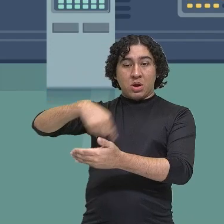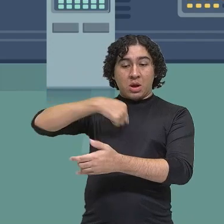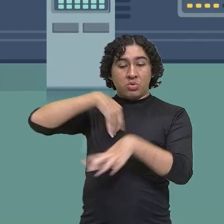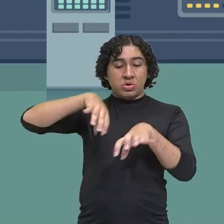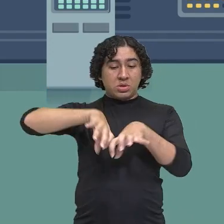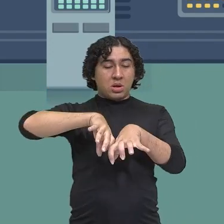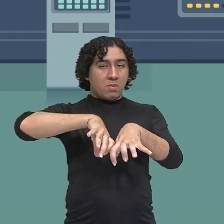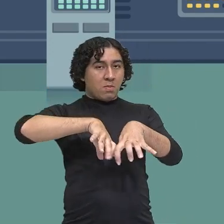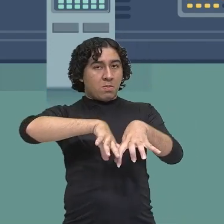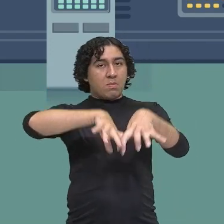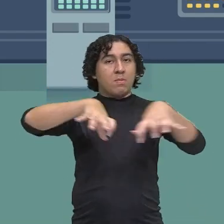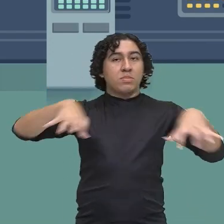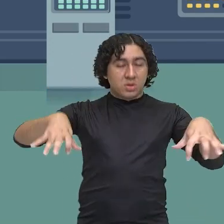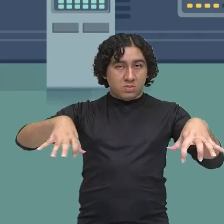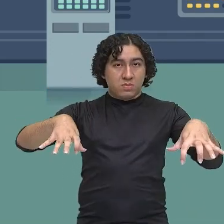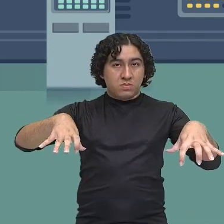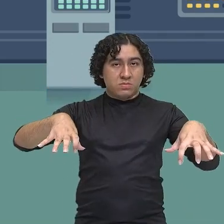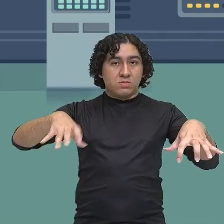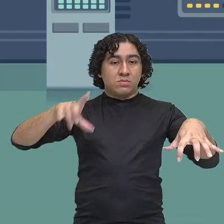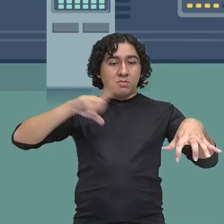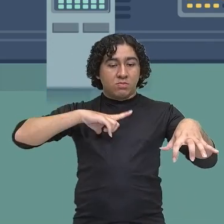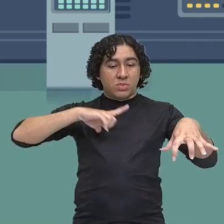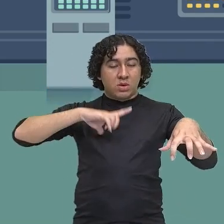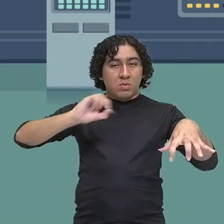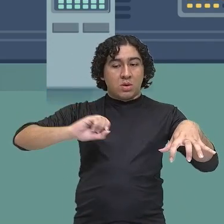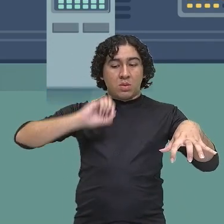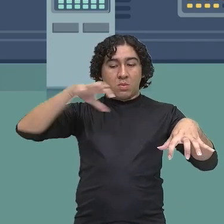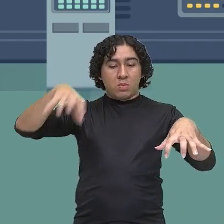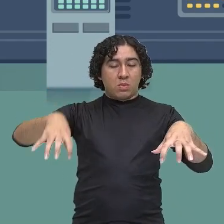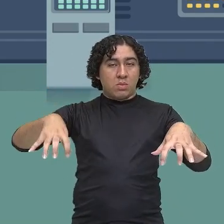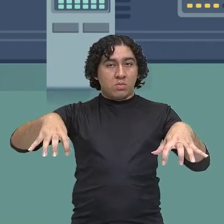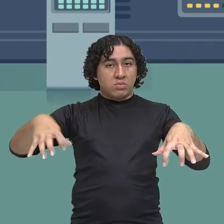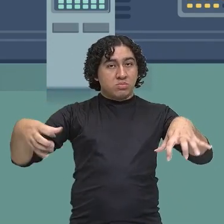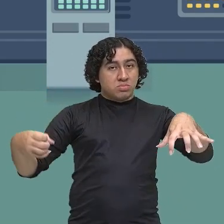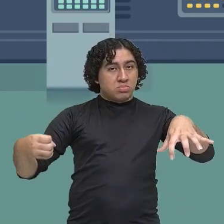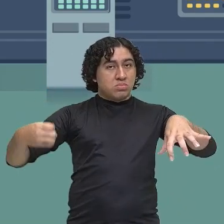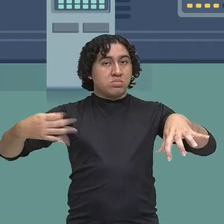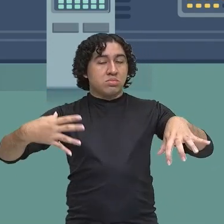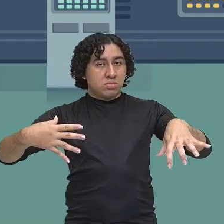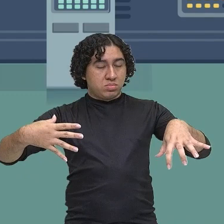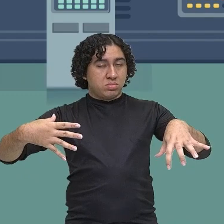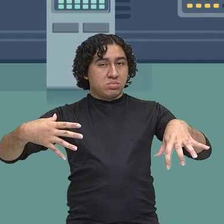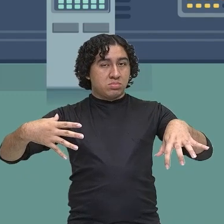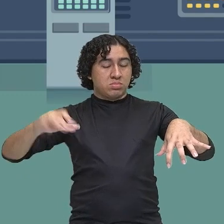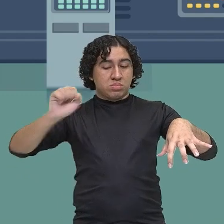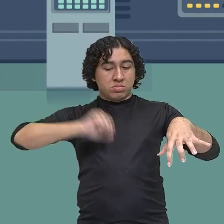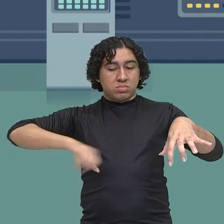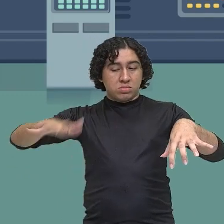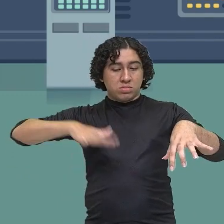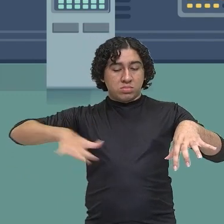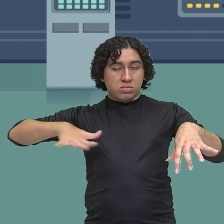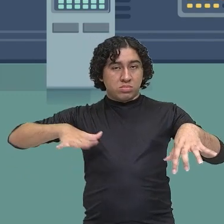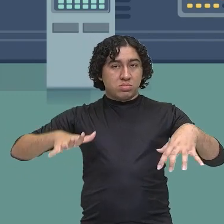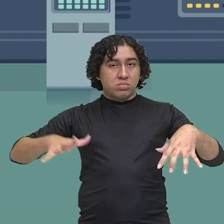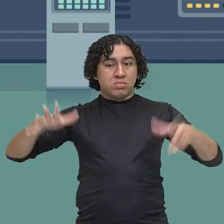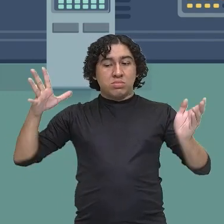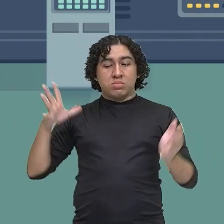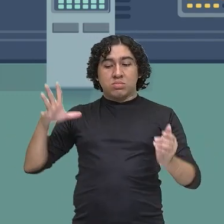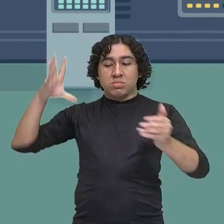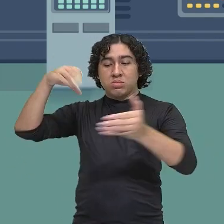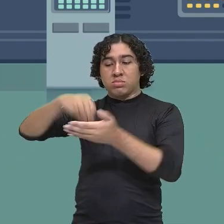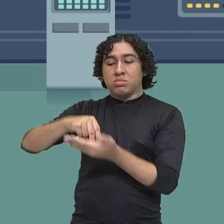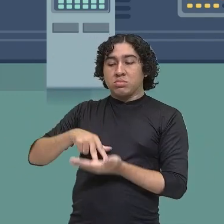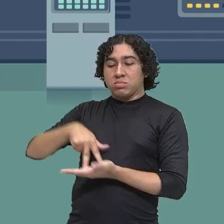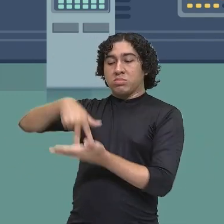separo, faço aqui, abro um paralelo, abro aqui uma caixinha e coloco-me